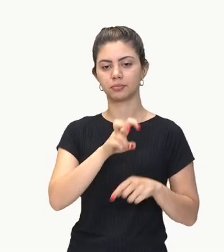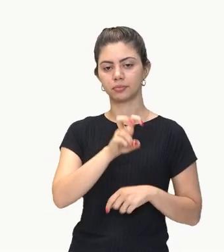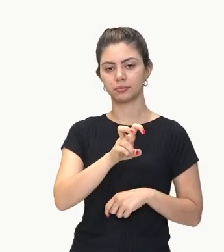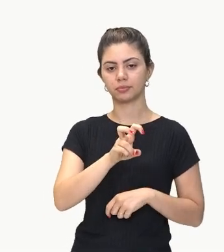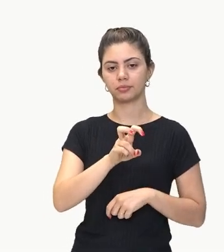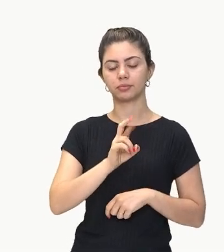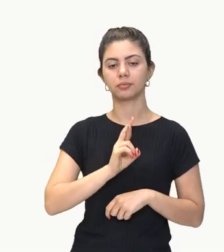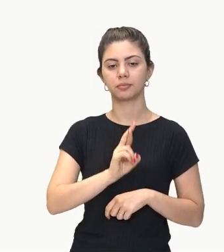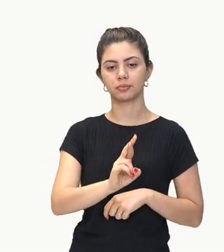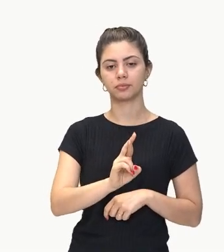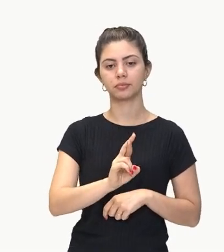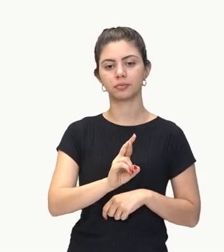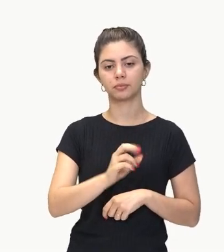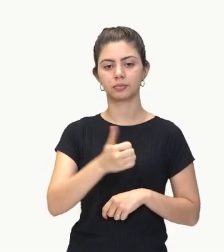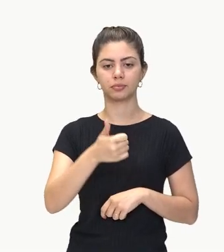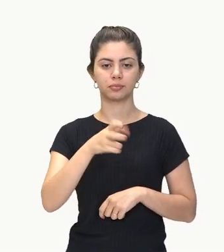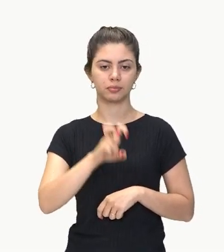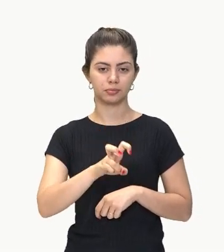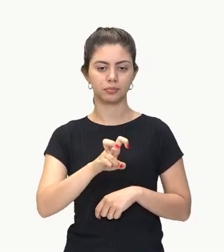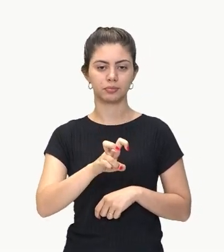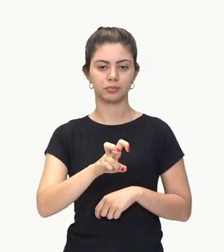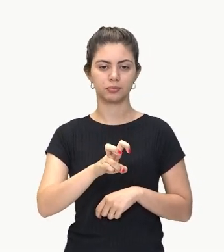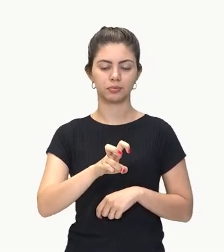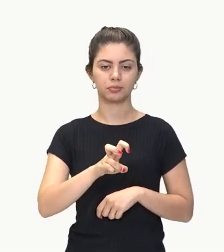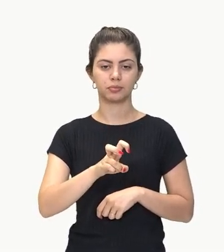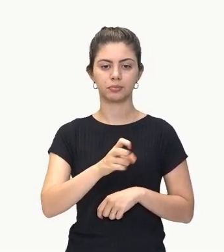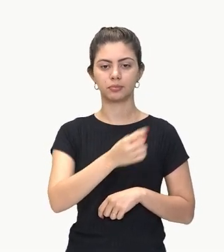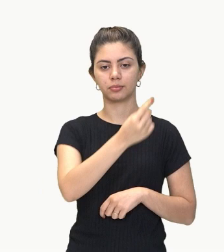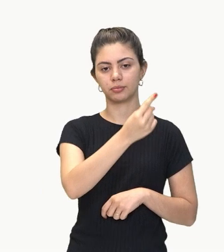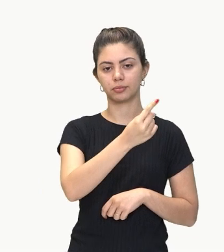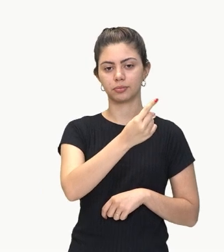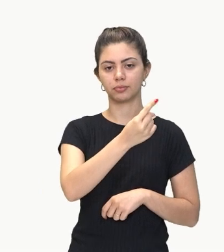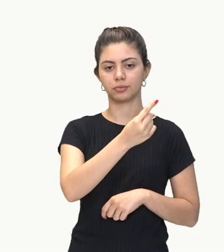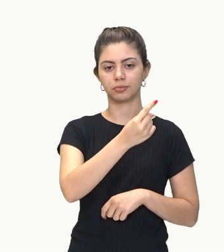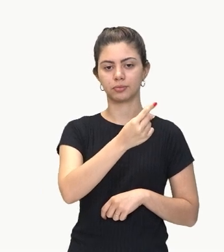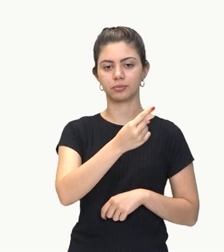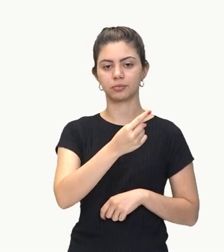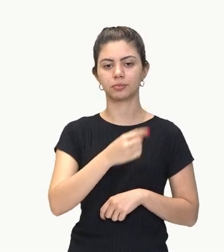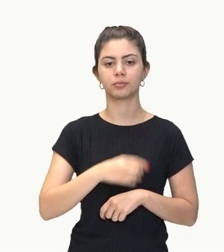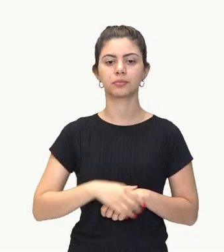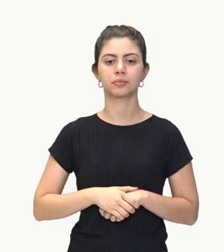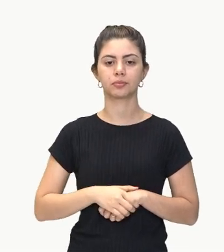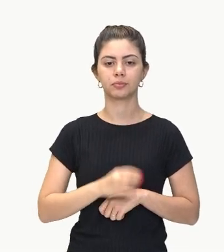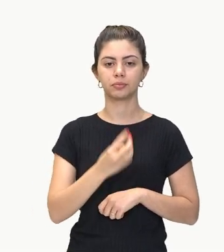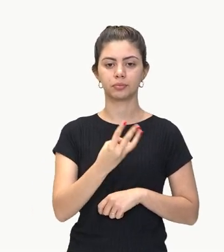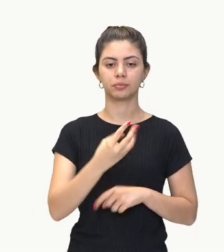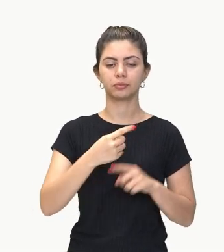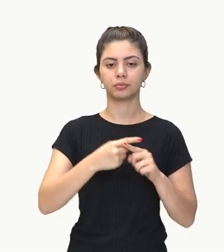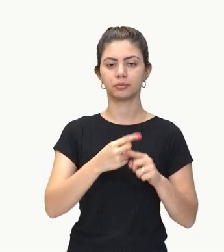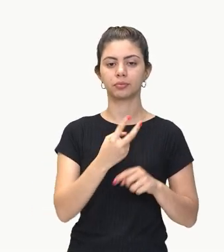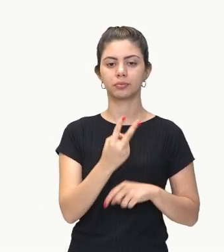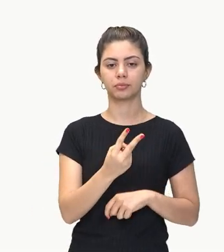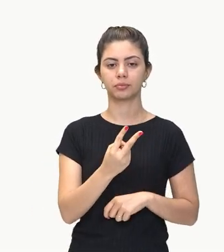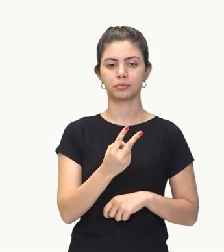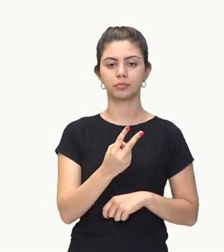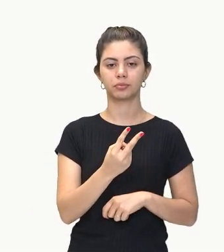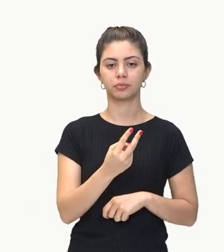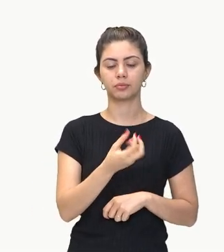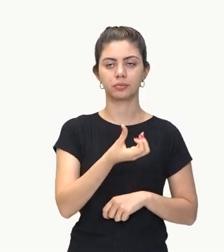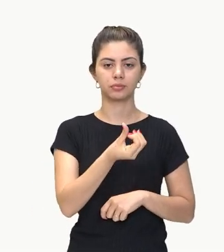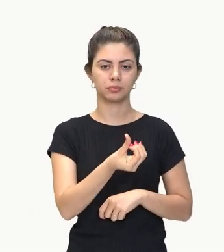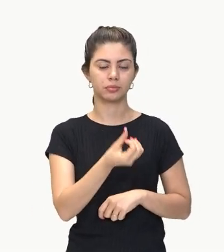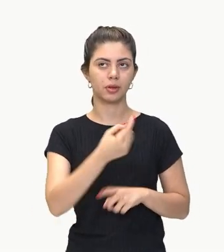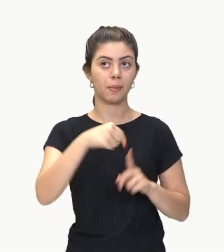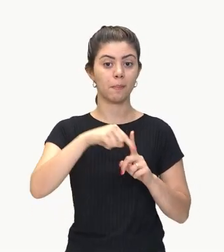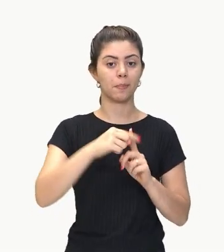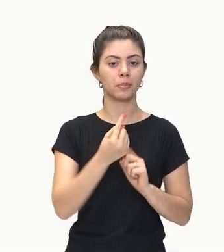vezes 5 é 15. Sobe 1. 3 vezes 2, 6. Com 1